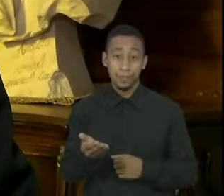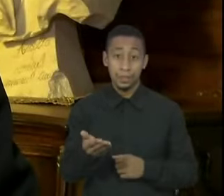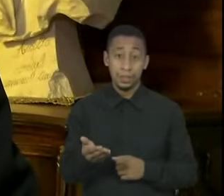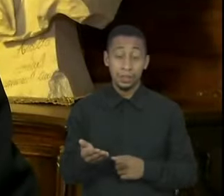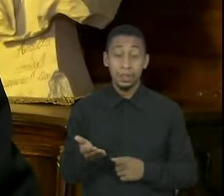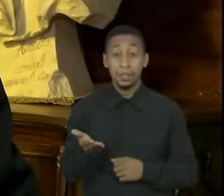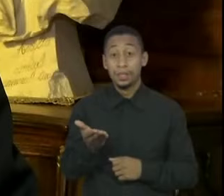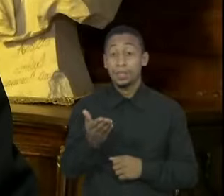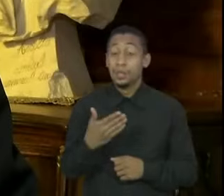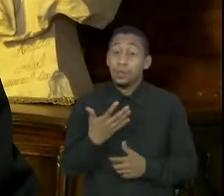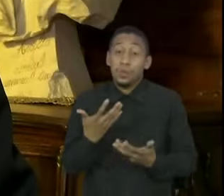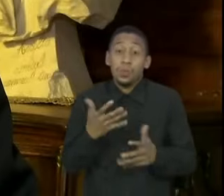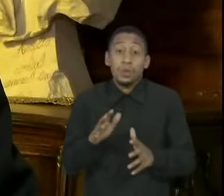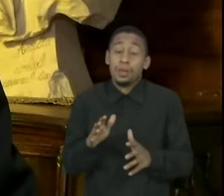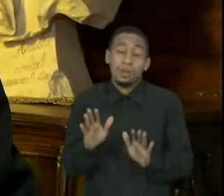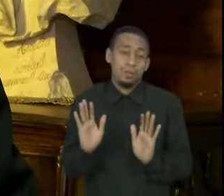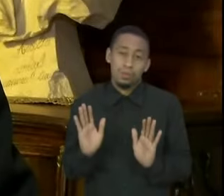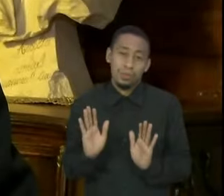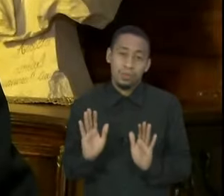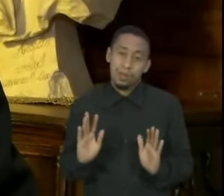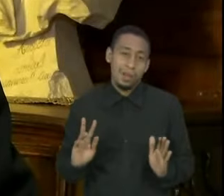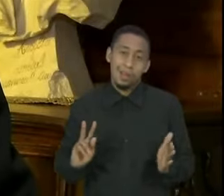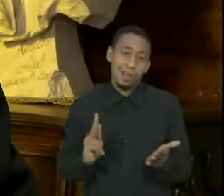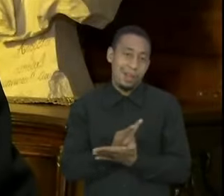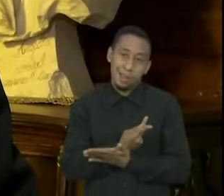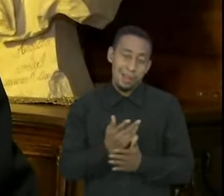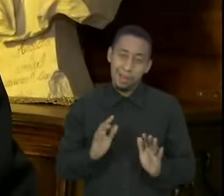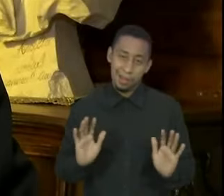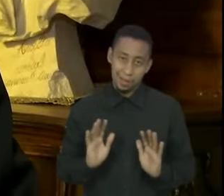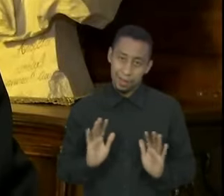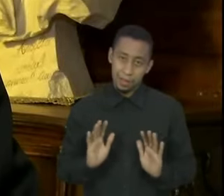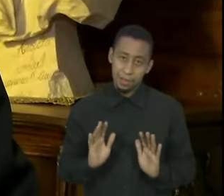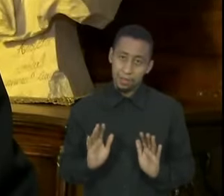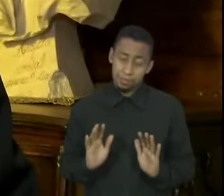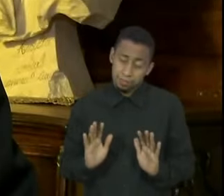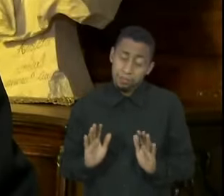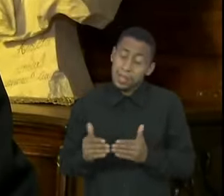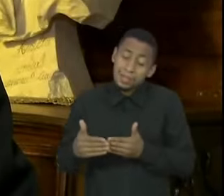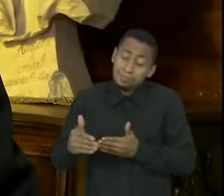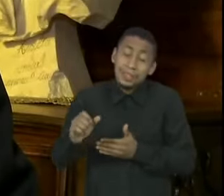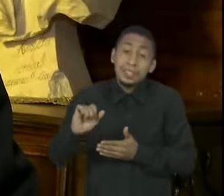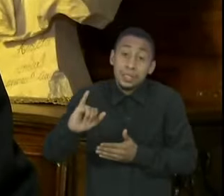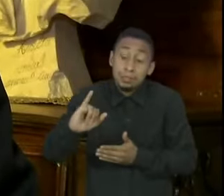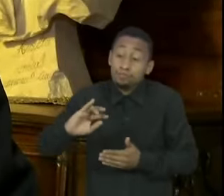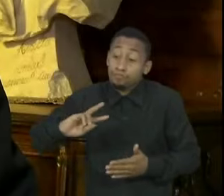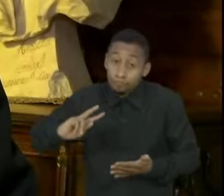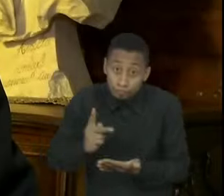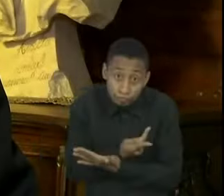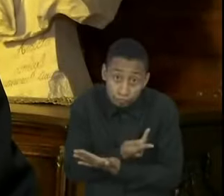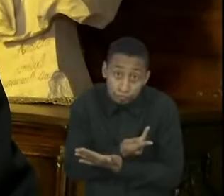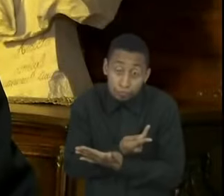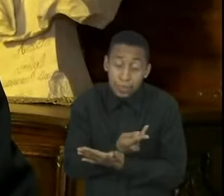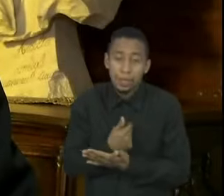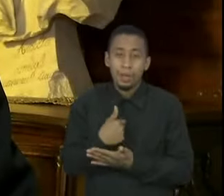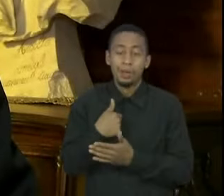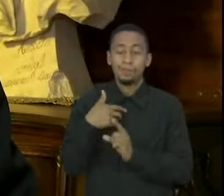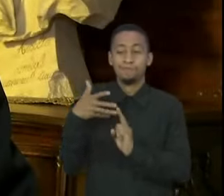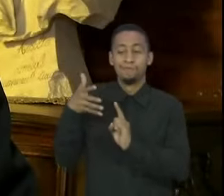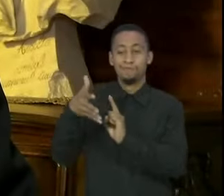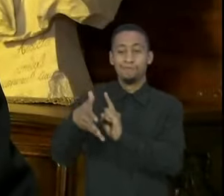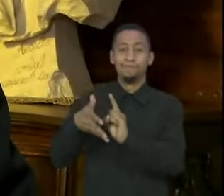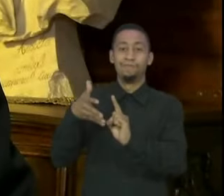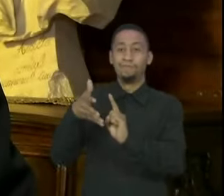espero não errar eu ou espero errar espero errar ao dizer